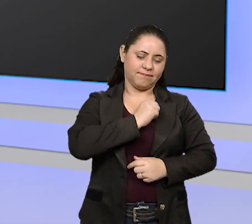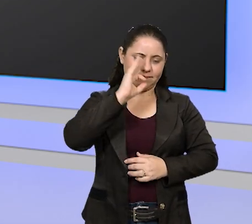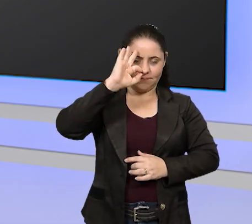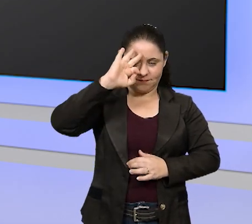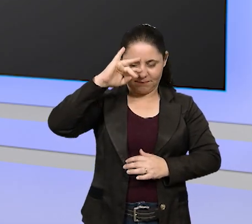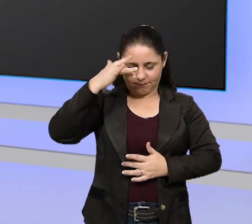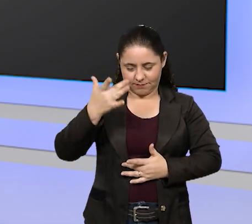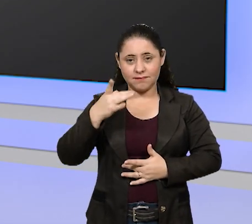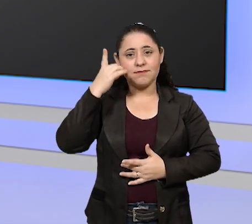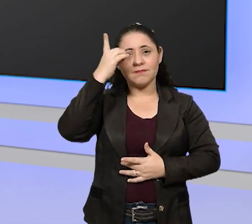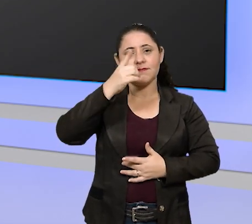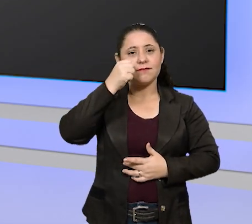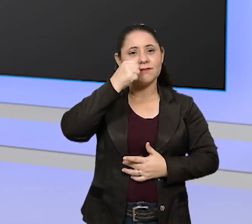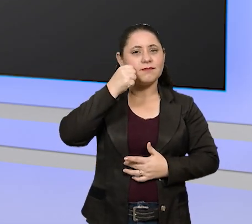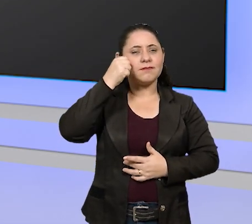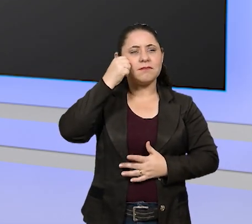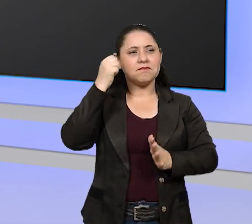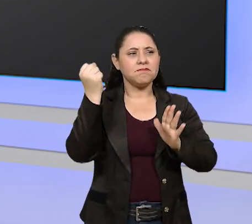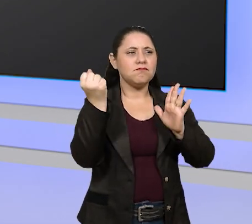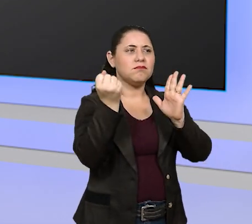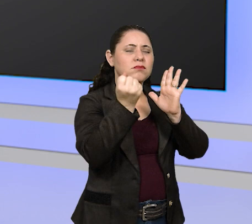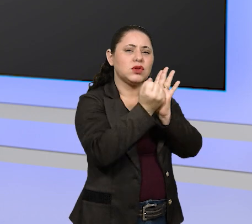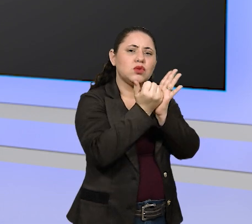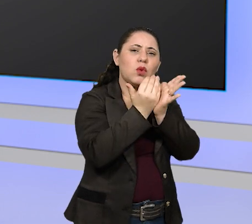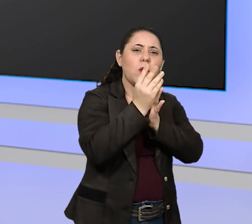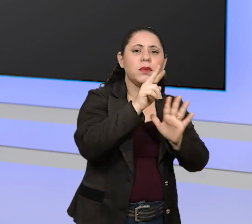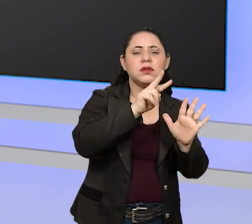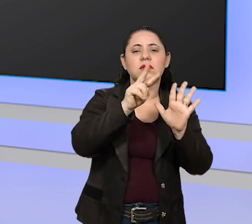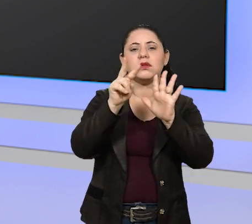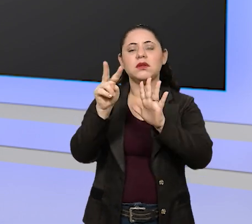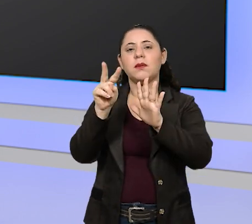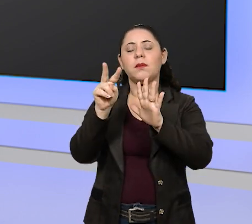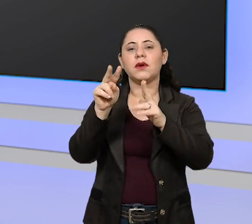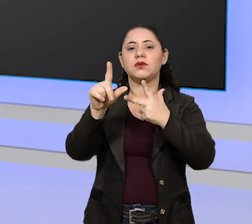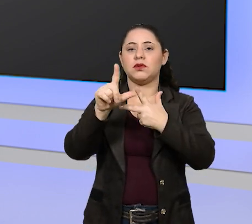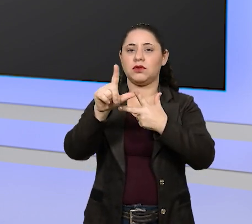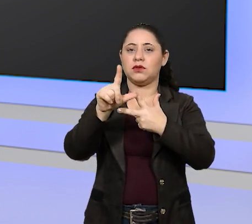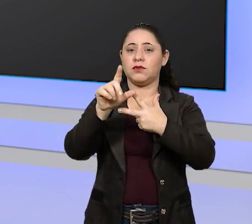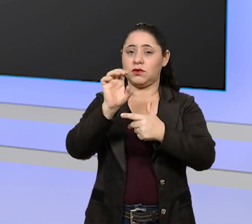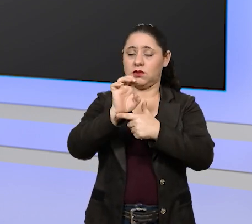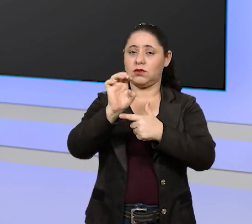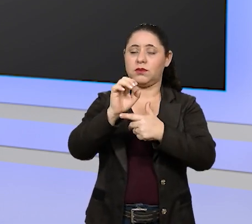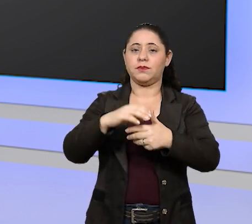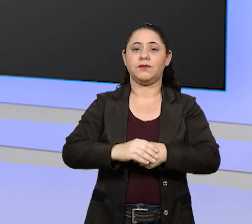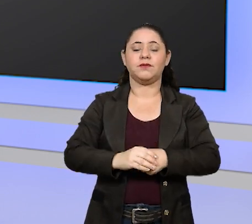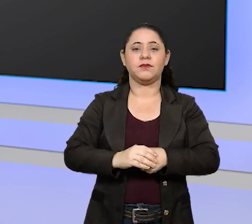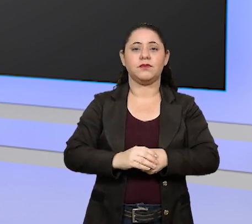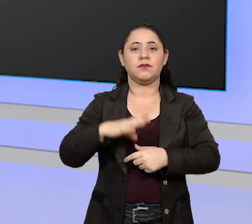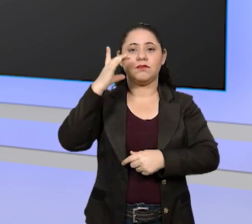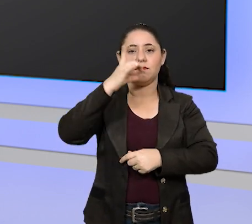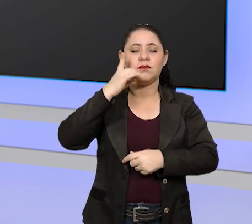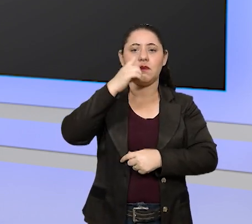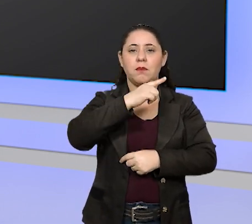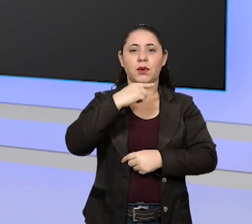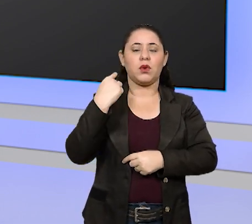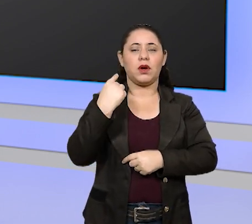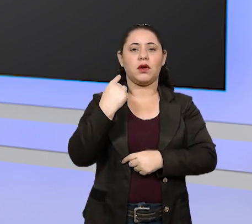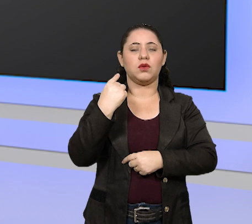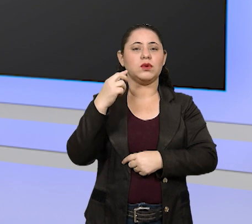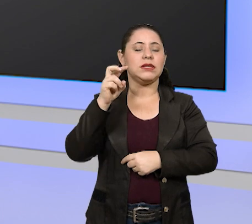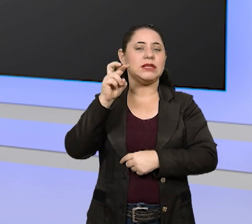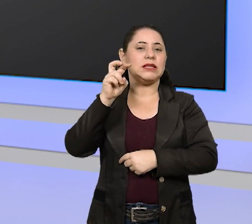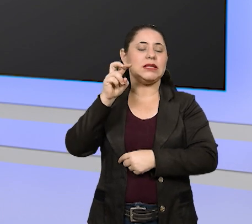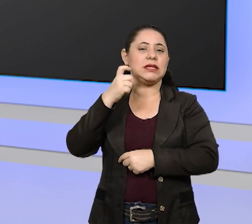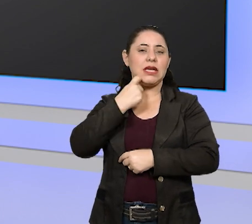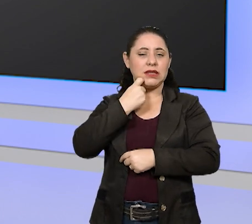Despedida e homenagens ao deputado Amarildo Cruz marcaram o início da semana no Legislativo Estadual. O parlamentar